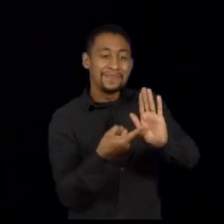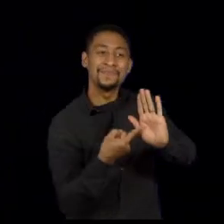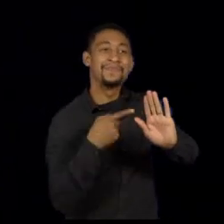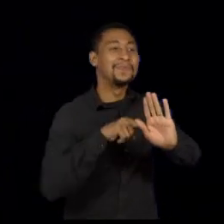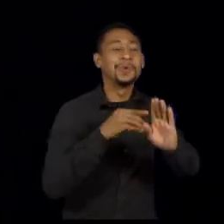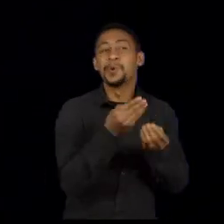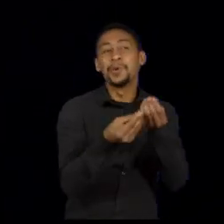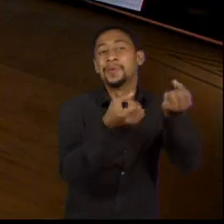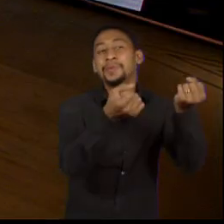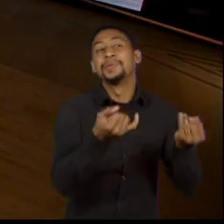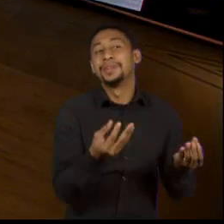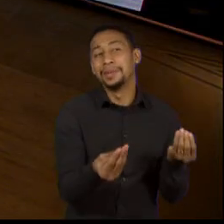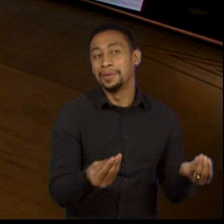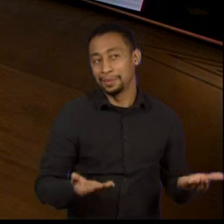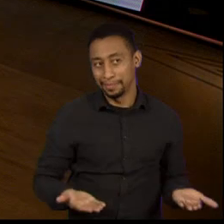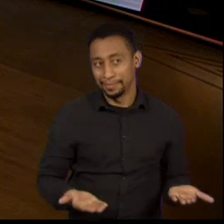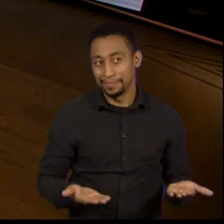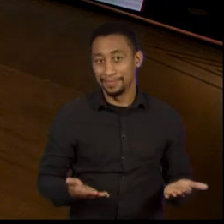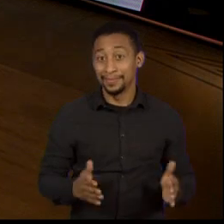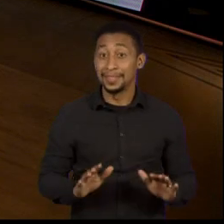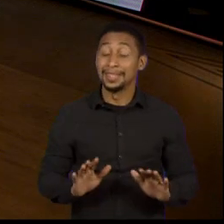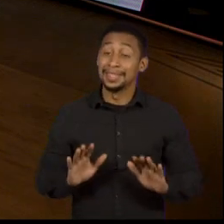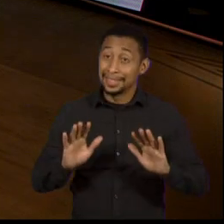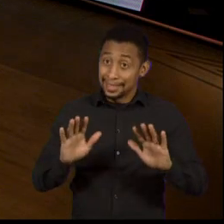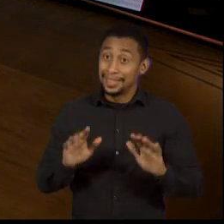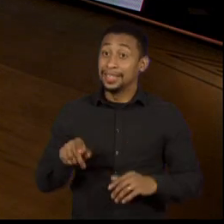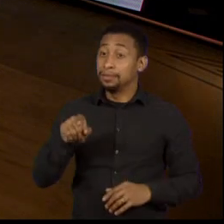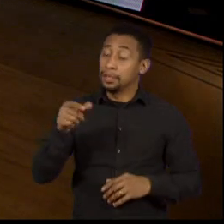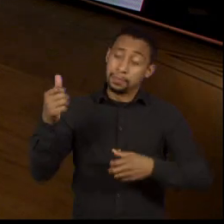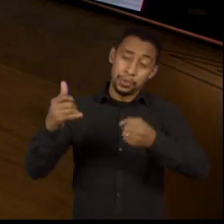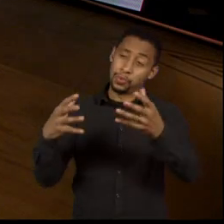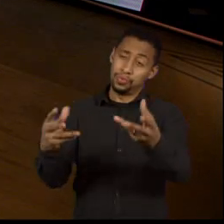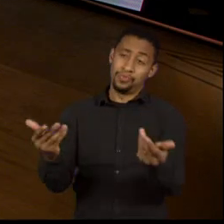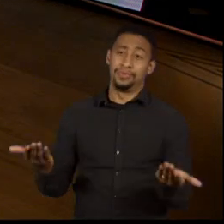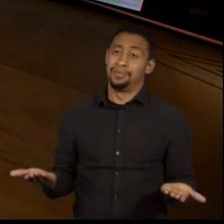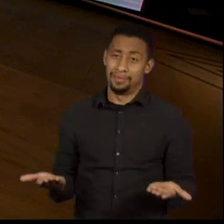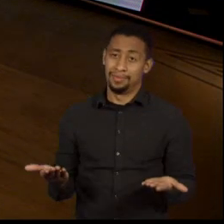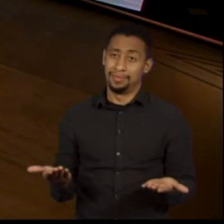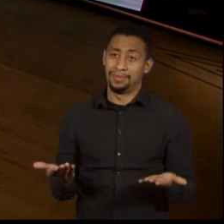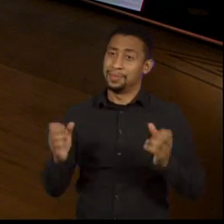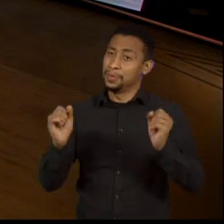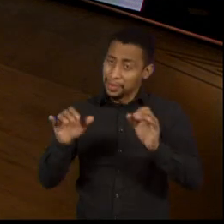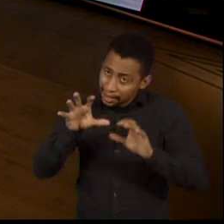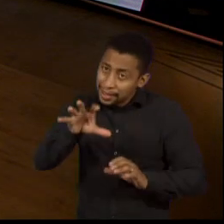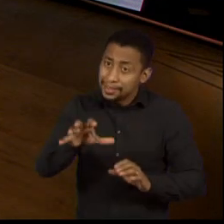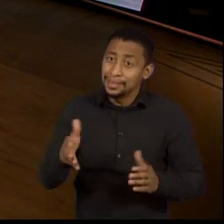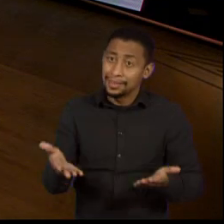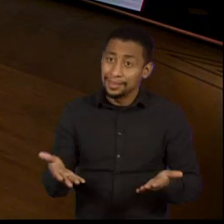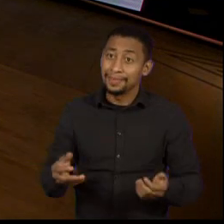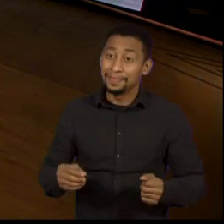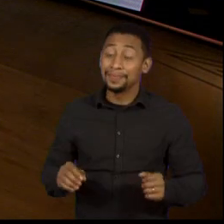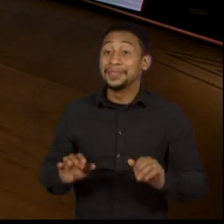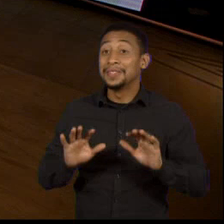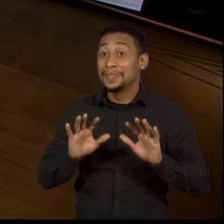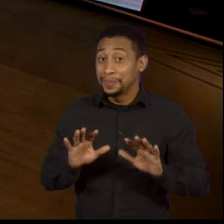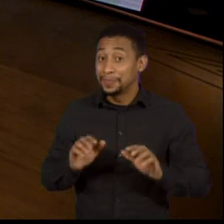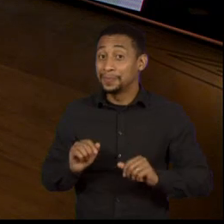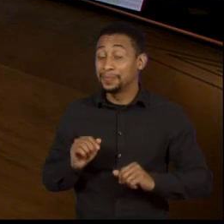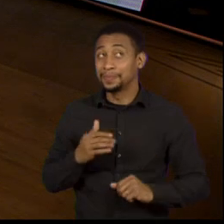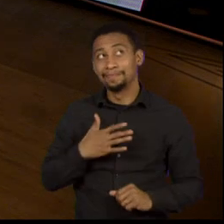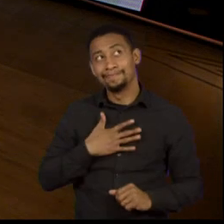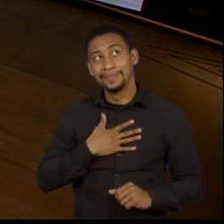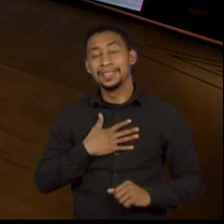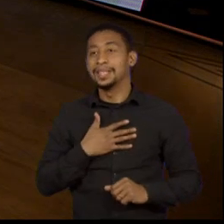falasse um pouquinho sobre isso. Pô, você falou tudo, né, Tilo? Você falou tudo, é exatamente isso. Mas assim como